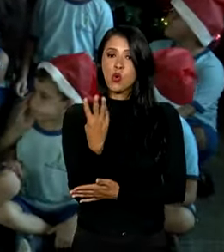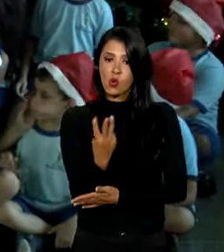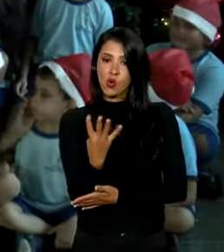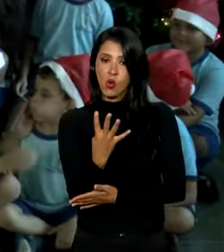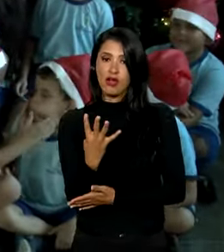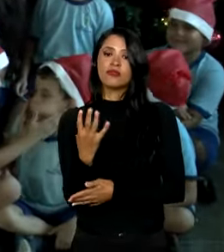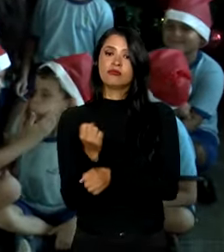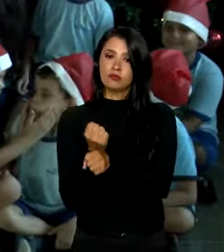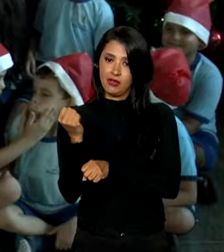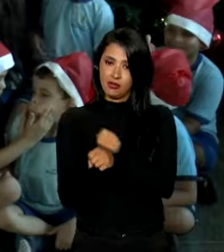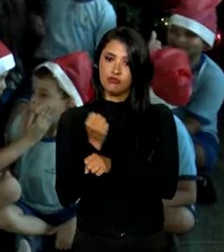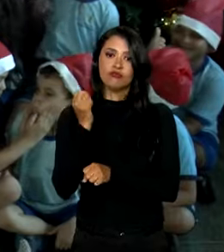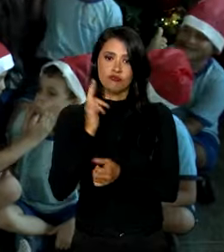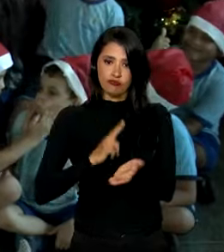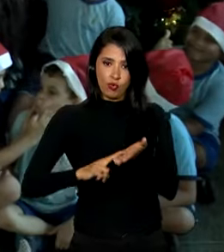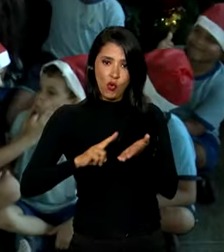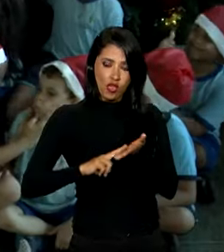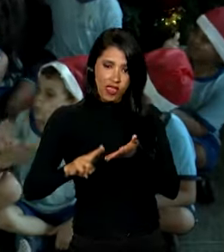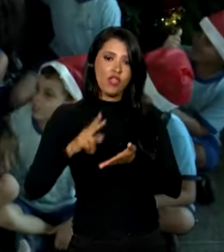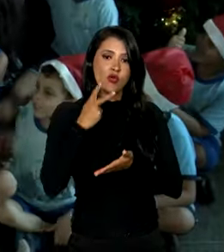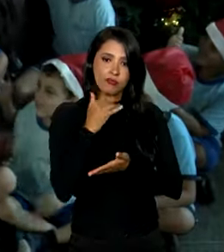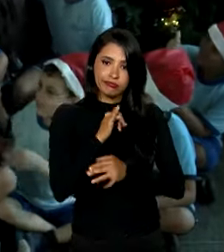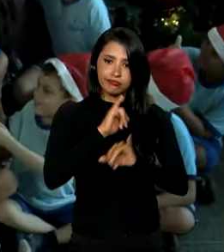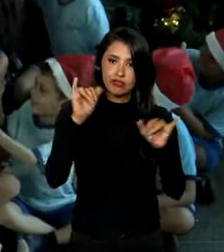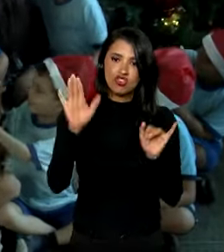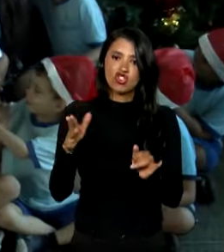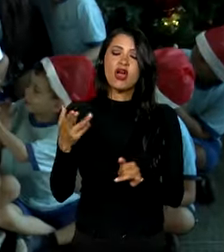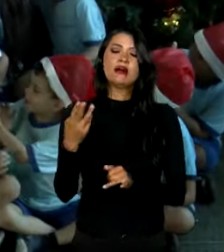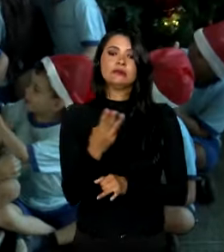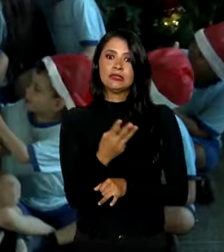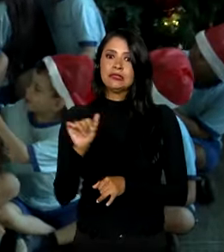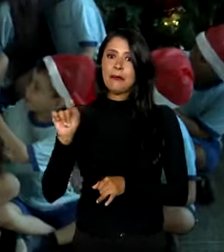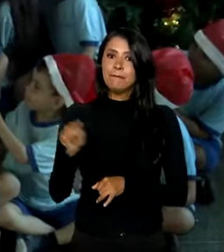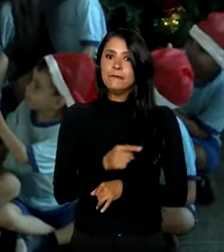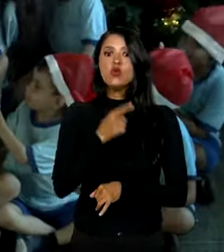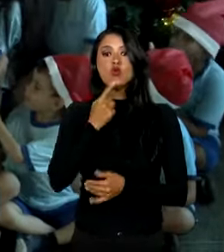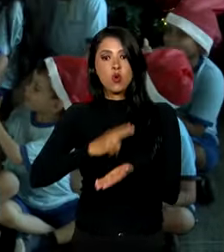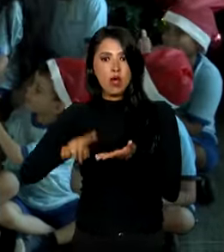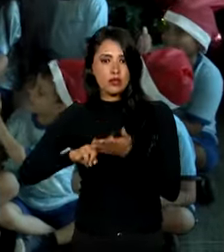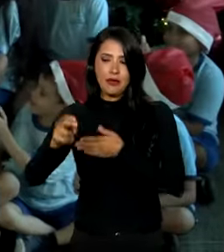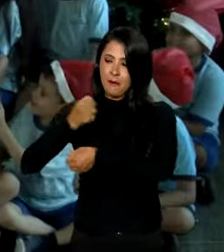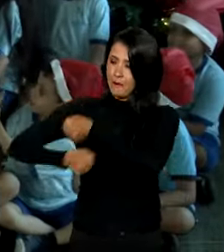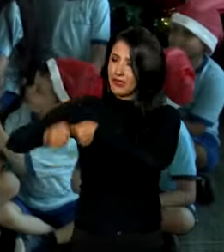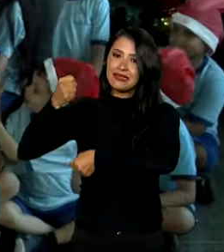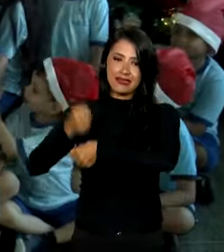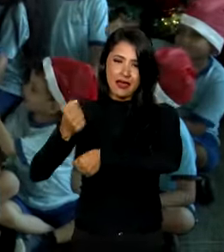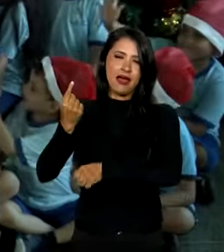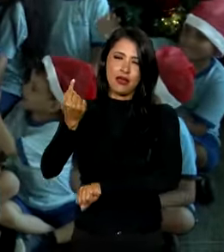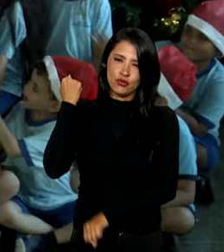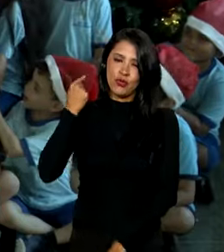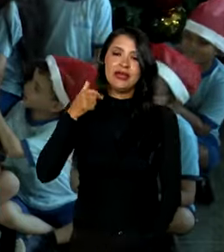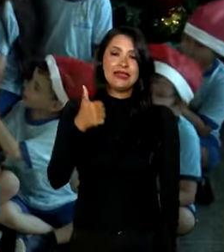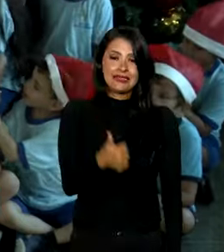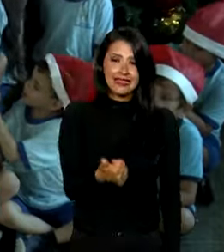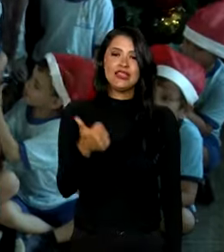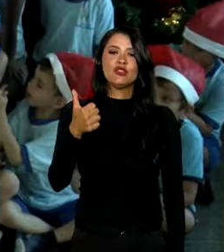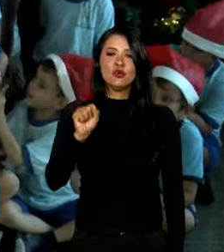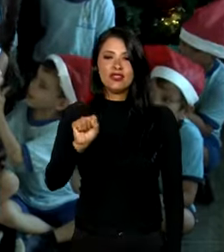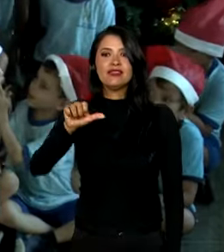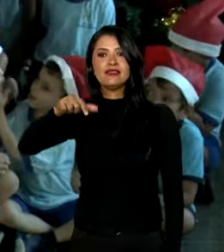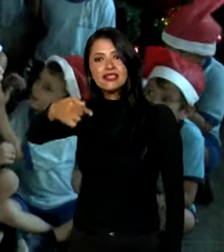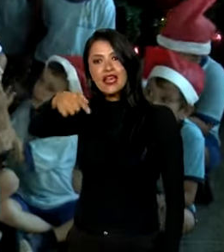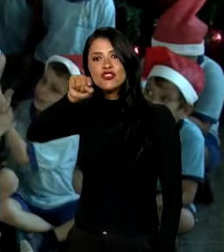Correios já atendeu 6 milhões e 300 mil cartinhas. No ano passado, foram atendidas 187